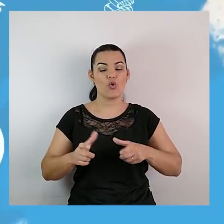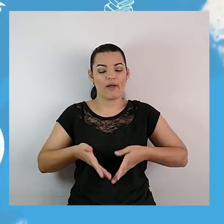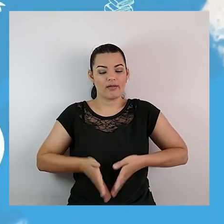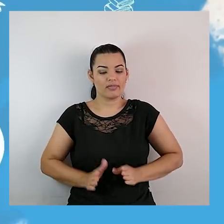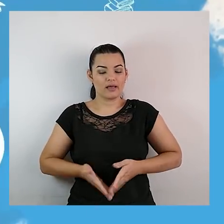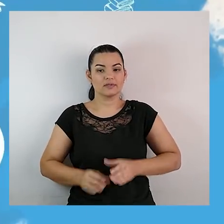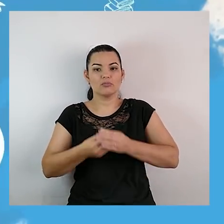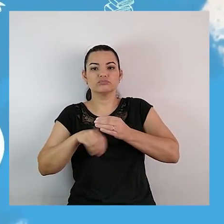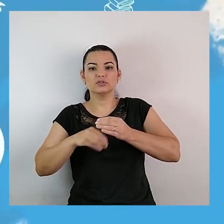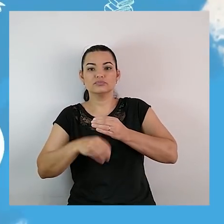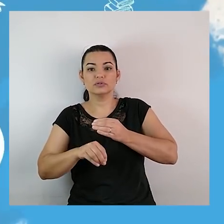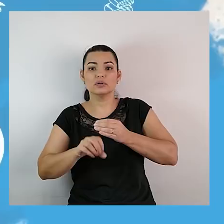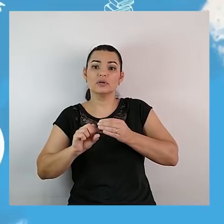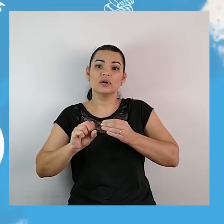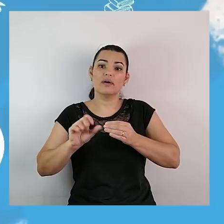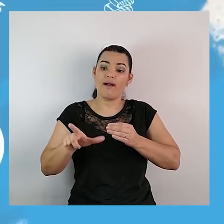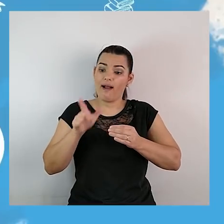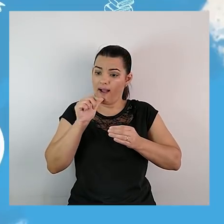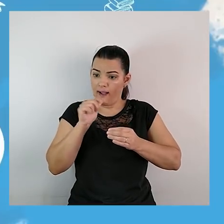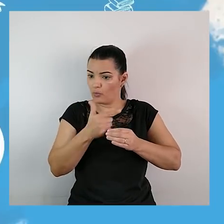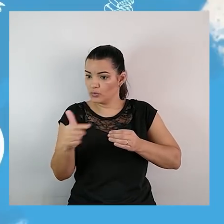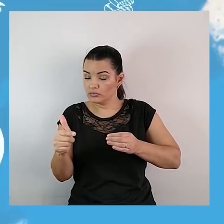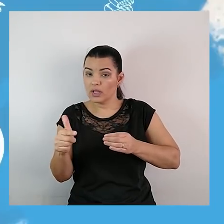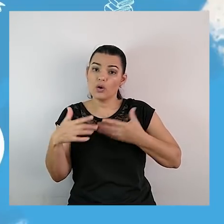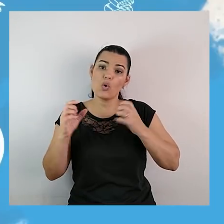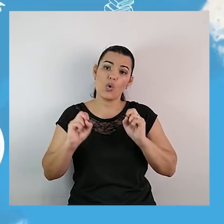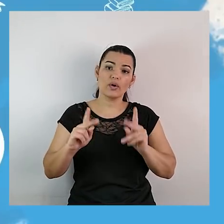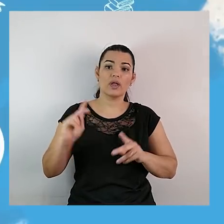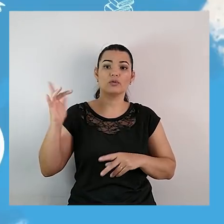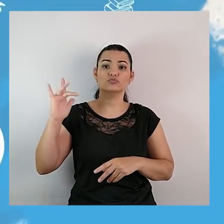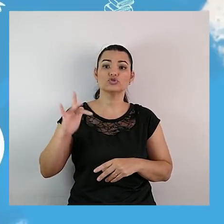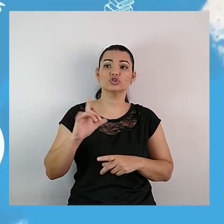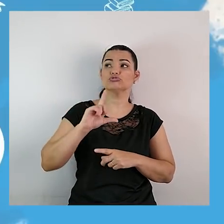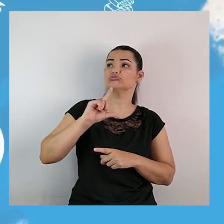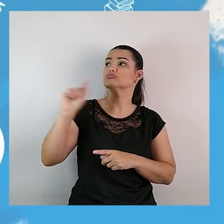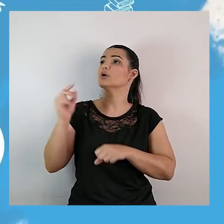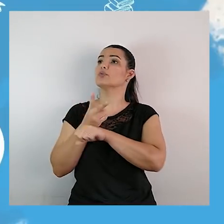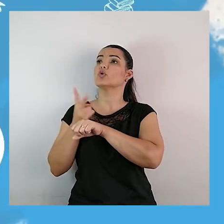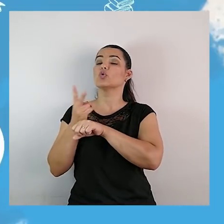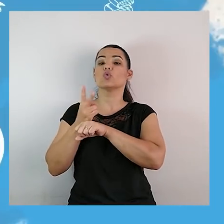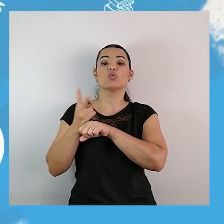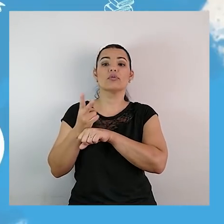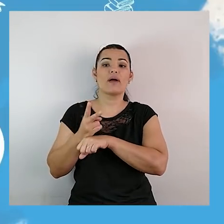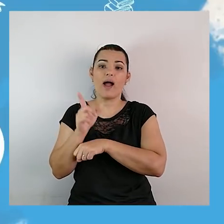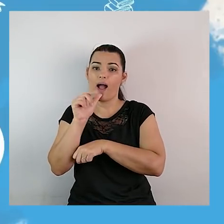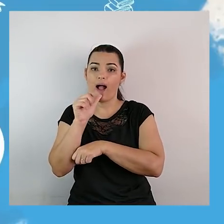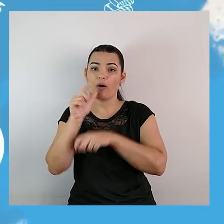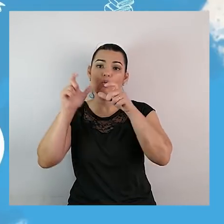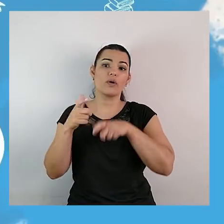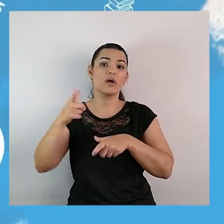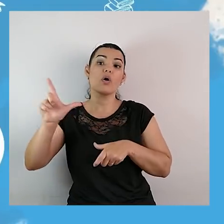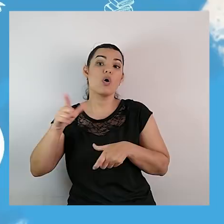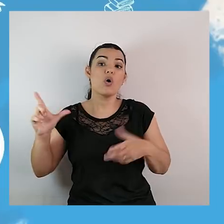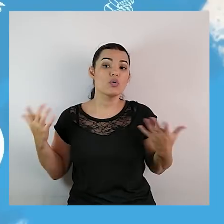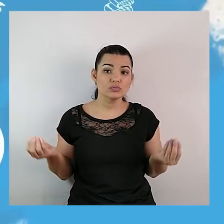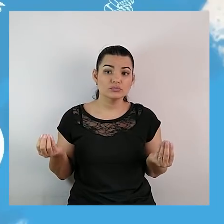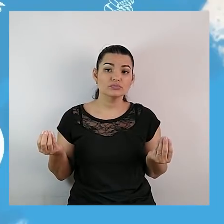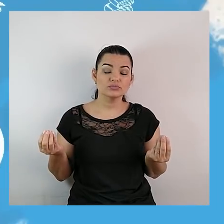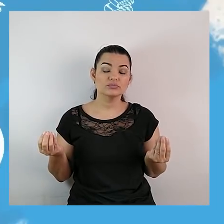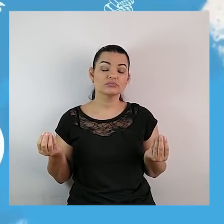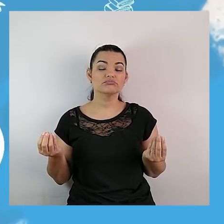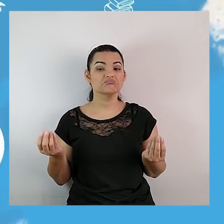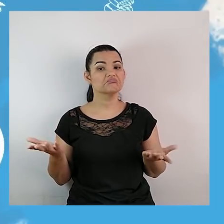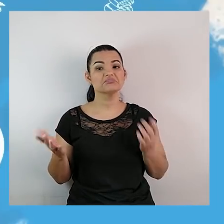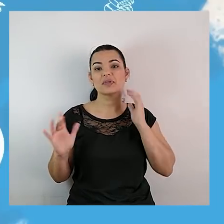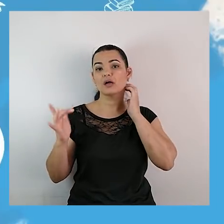tiro a água parada, eu elimino o mosquito. E aí, o agente causador da doença não tem